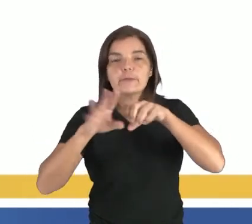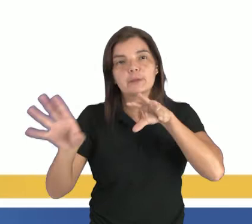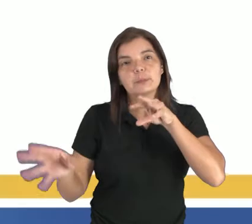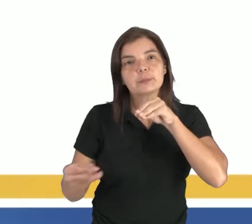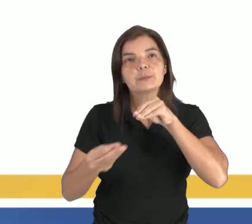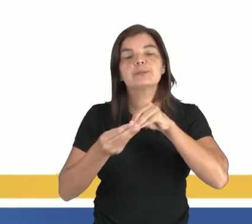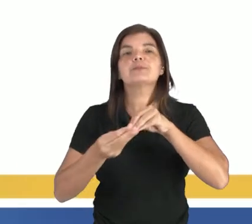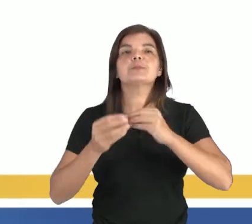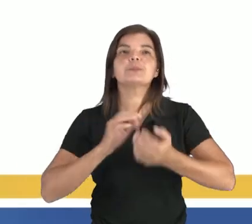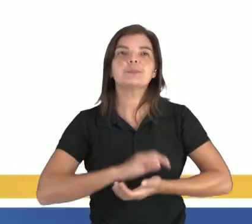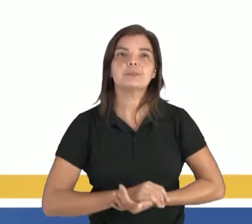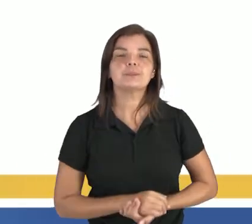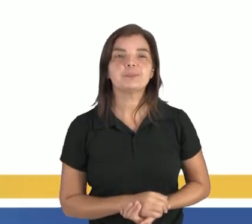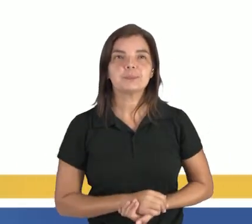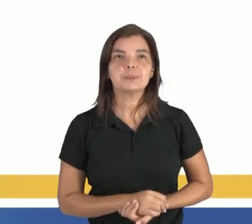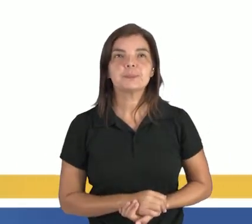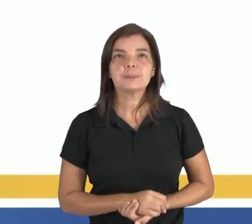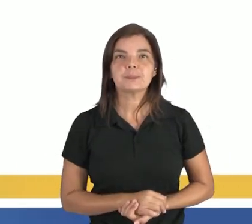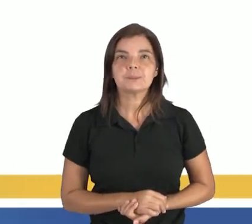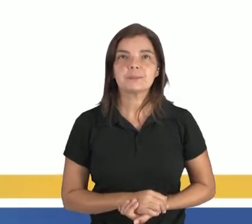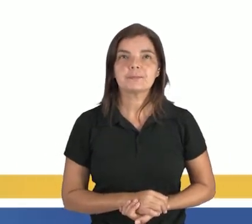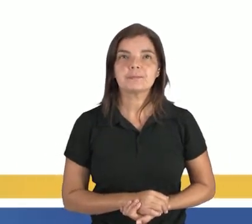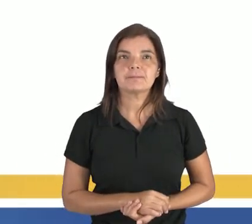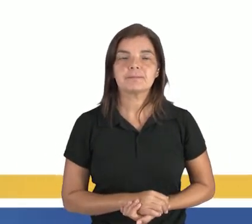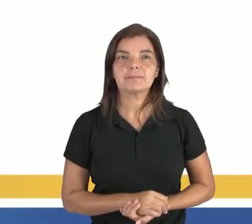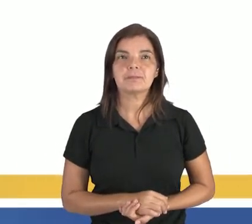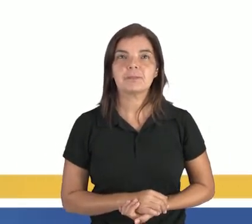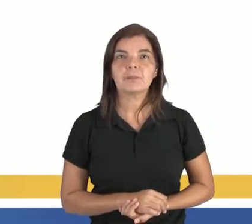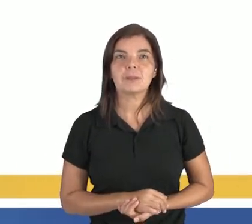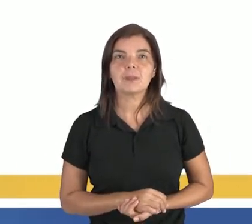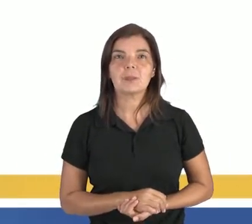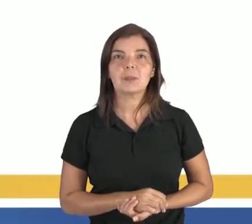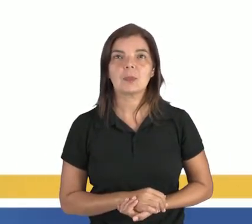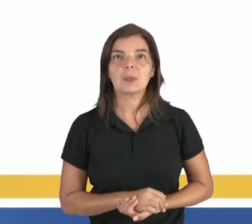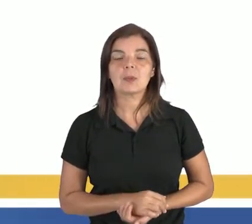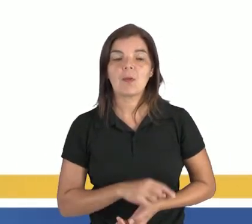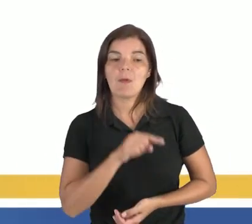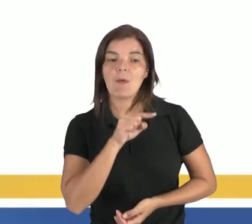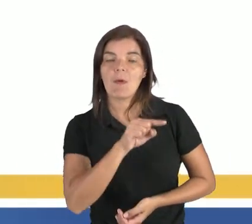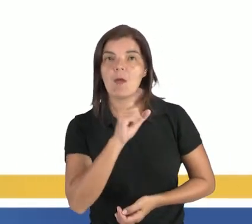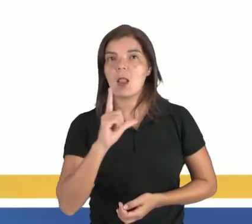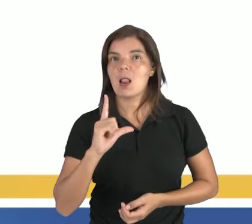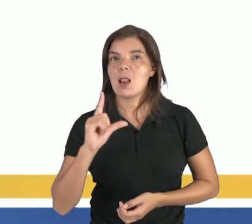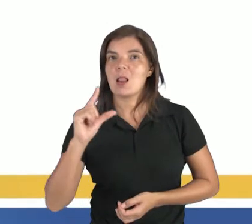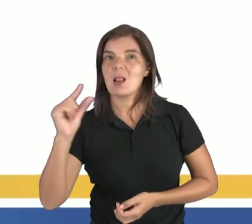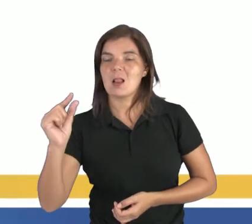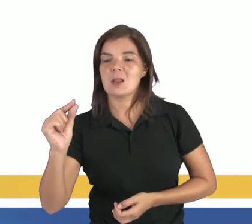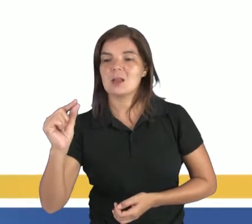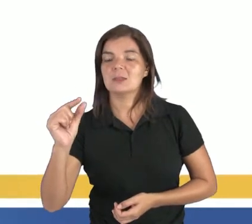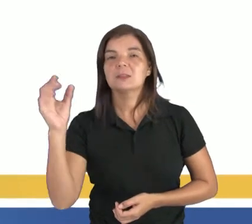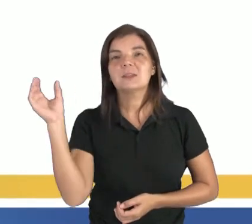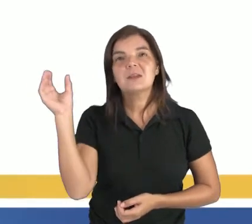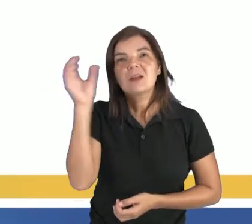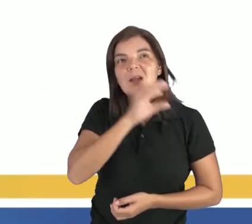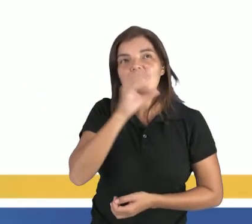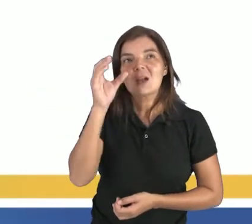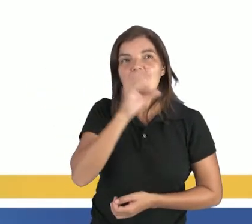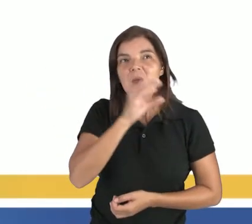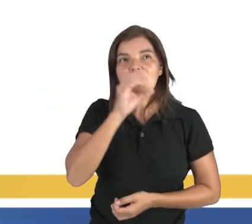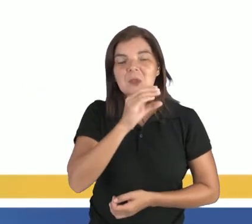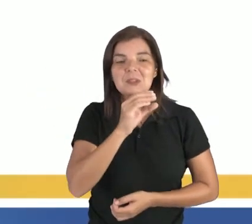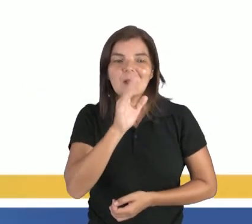e o verbo, auxiliar. Exemplo, he quickly left without a goodbye. Ele